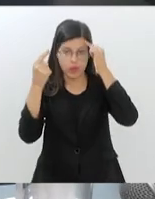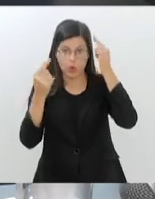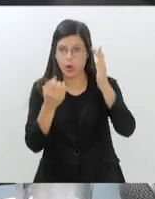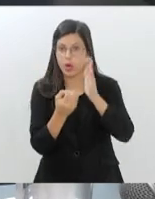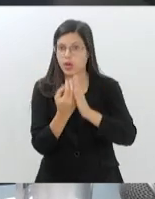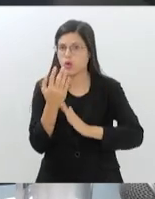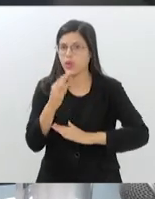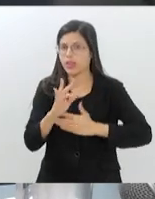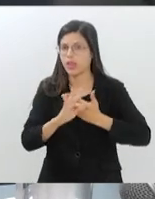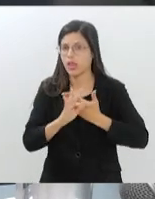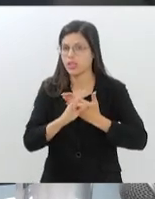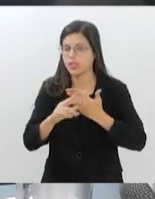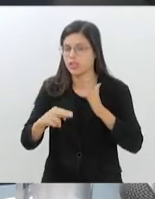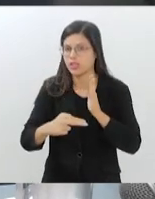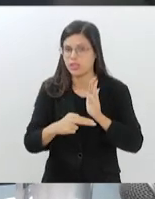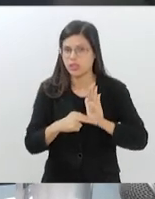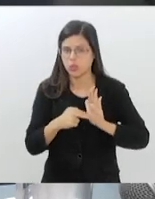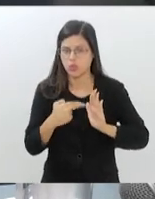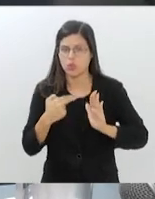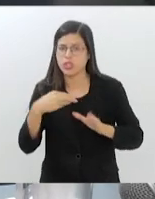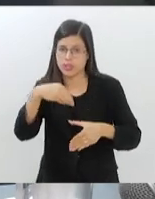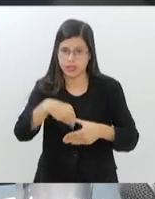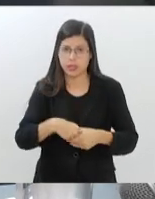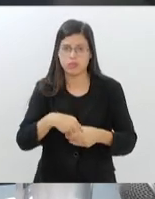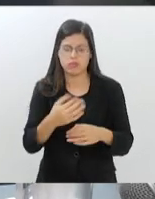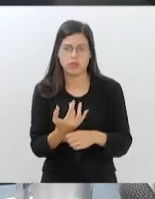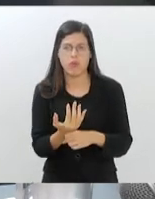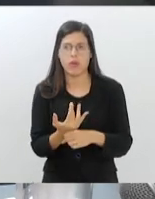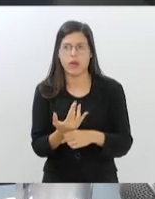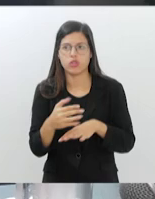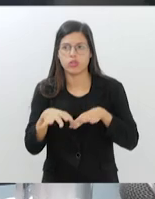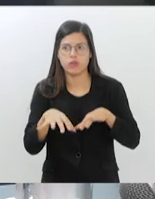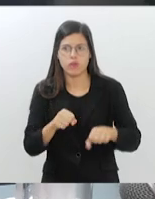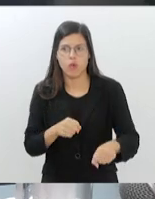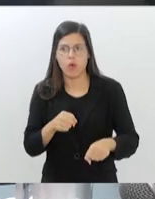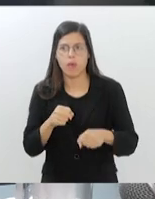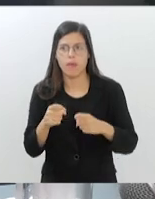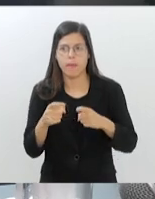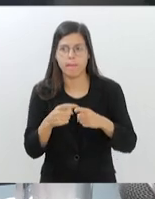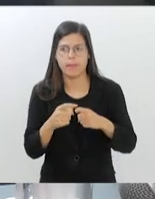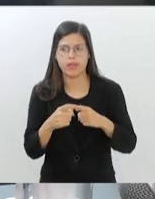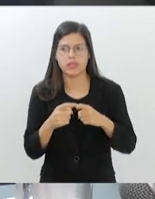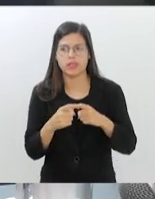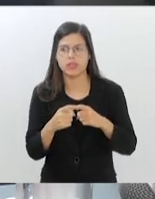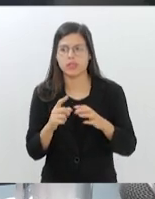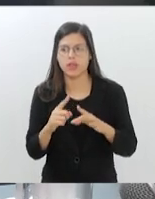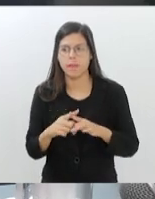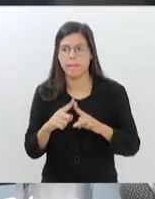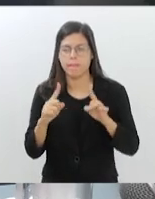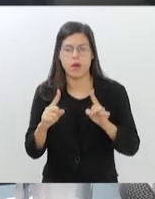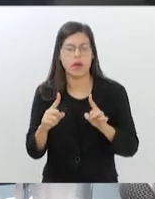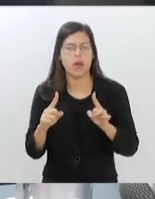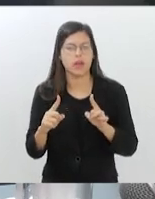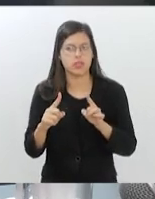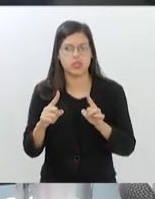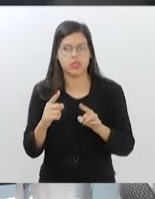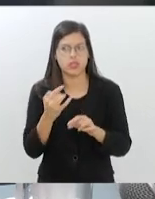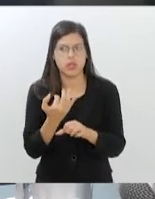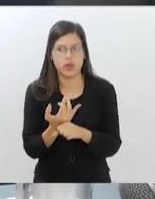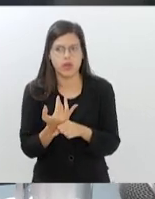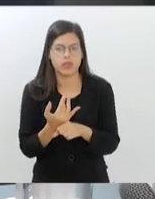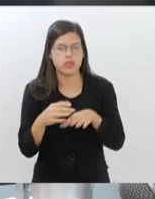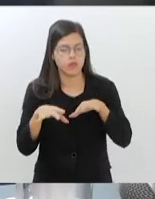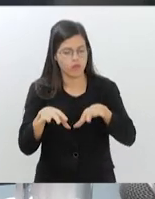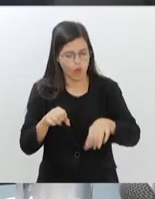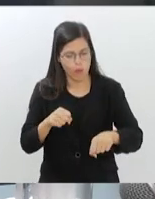da uerg ele não só se formou em medicina como médico cardiologista mas na werge se formou em